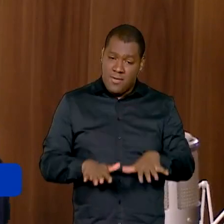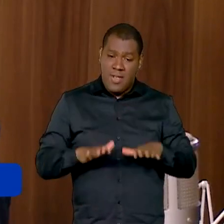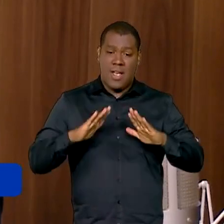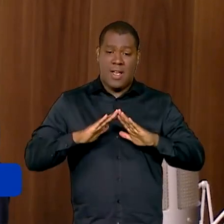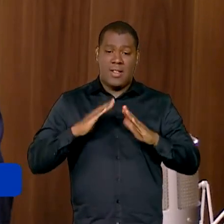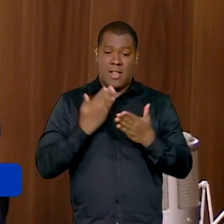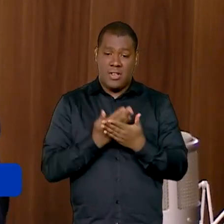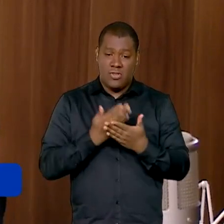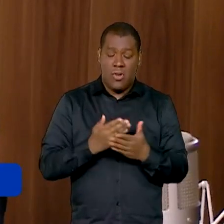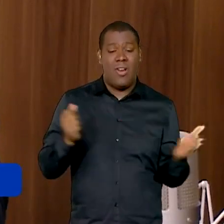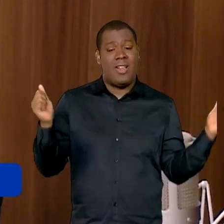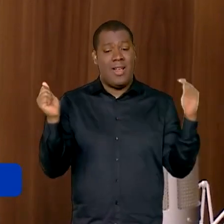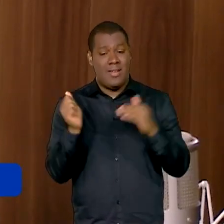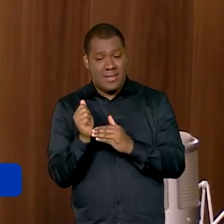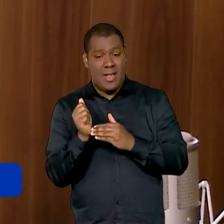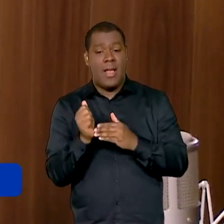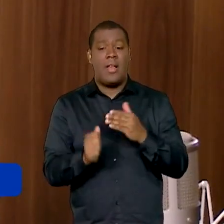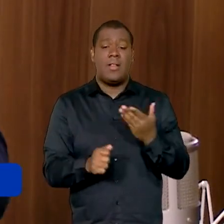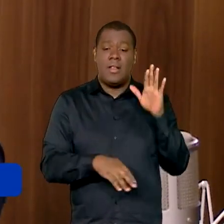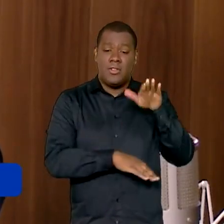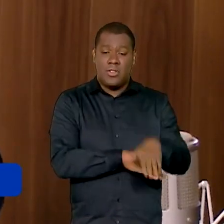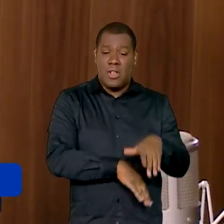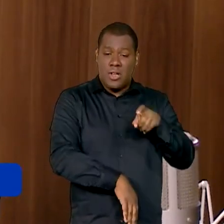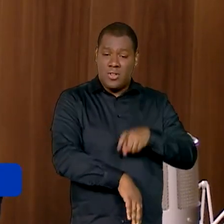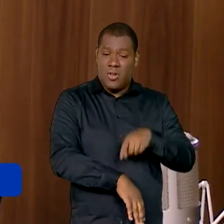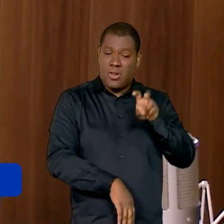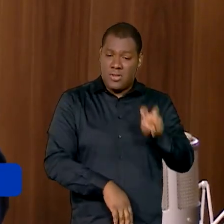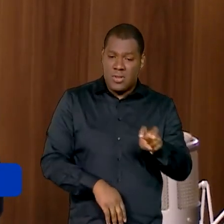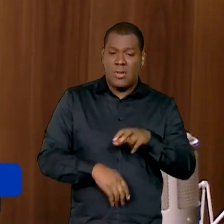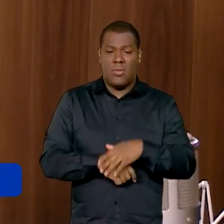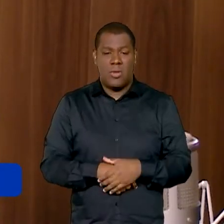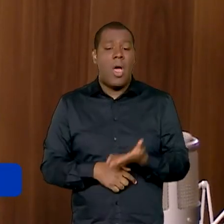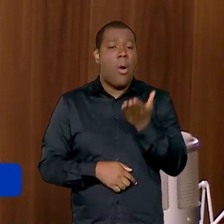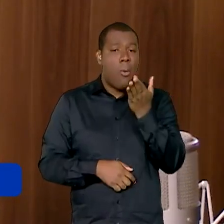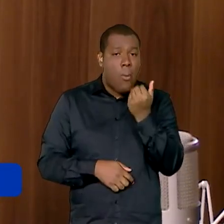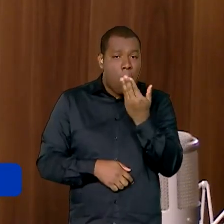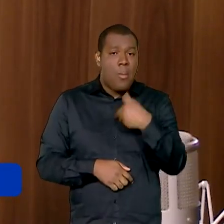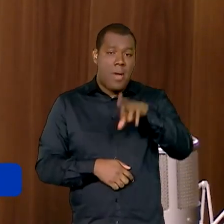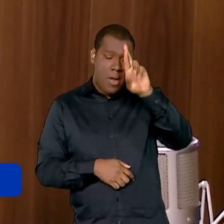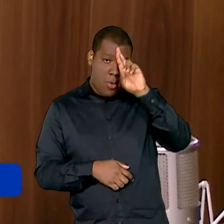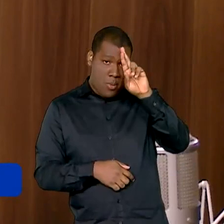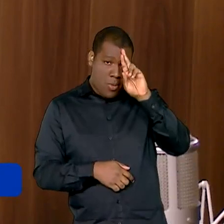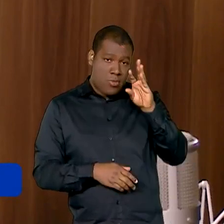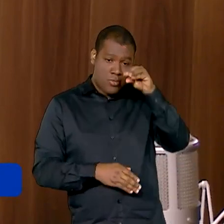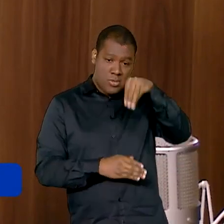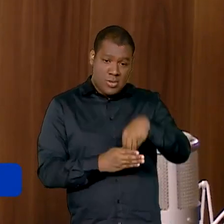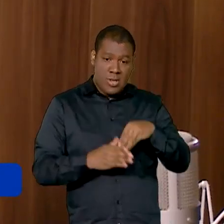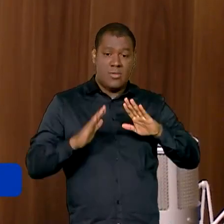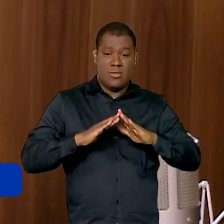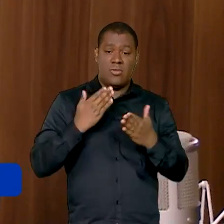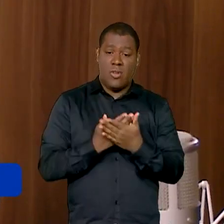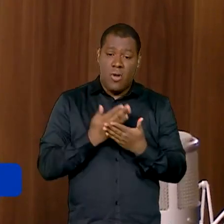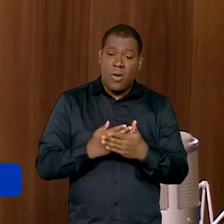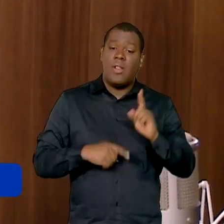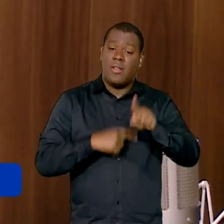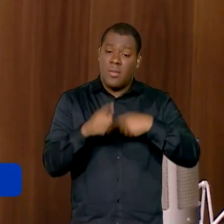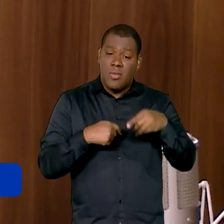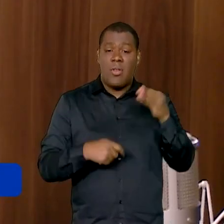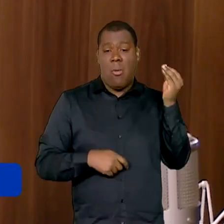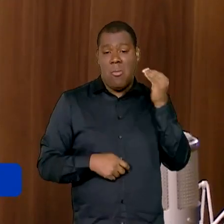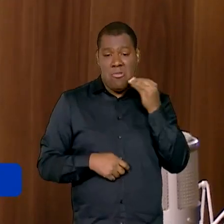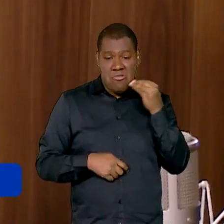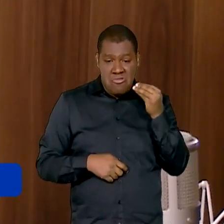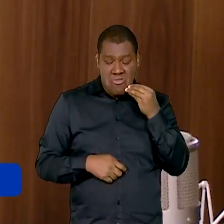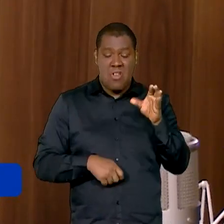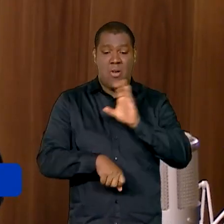física, história, etc., o menino vai almoçar na escola e depois vai aprender uma profissão com curso técnico, vai participar de